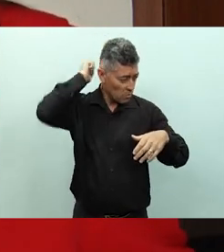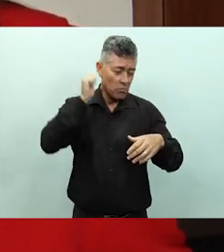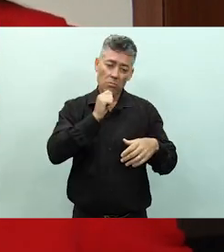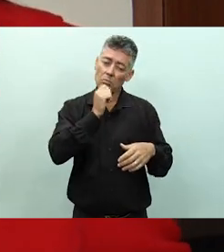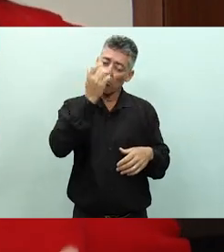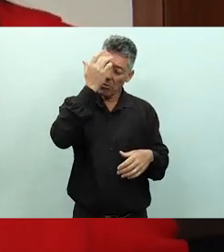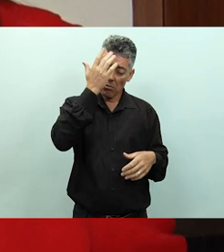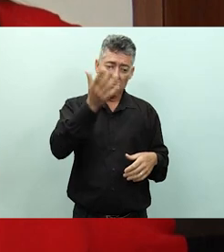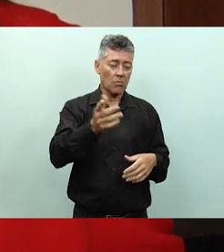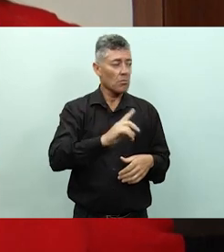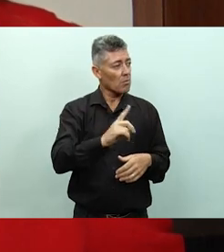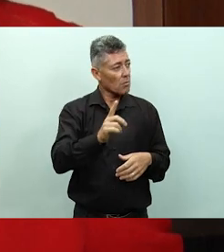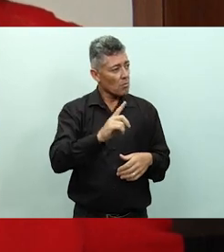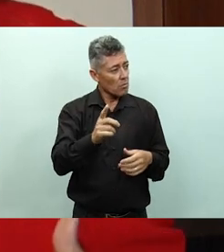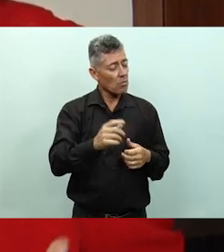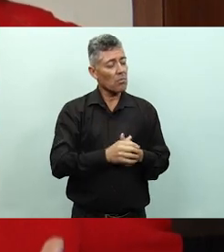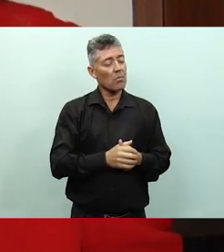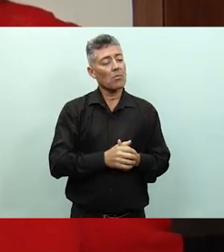fazendo quimioterapia,